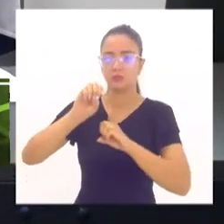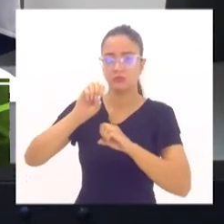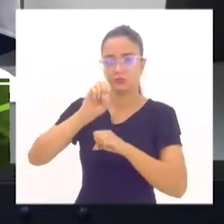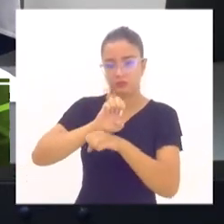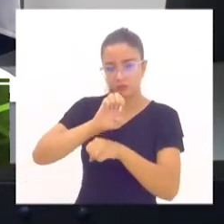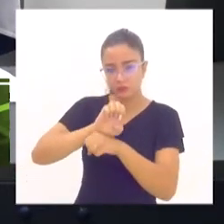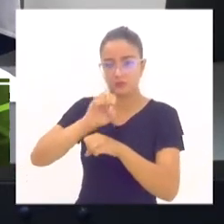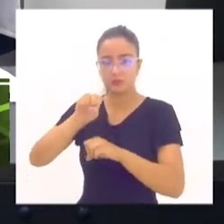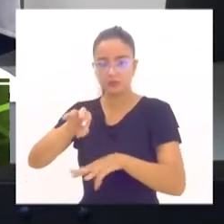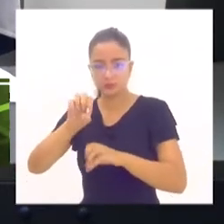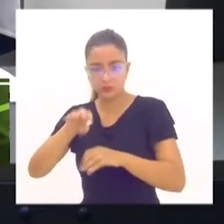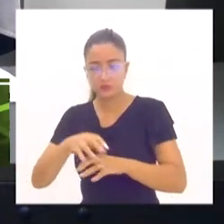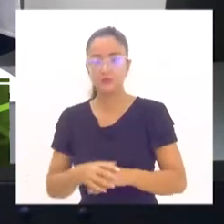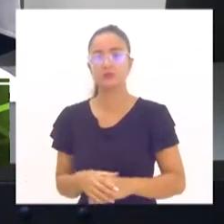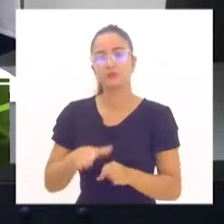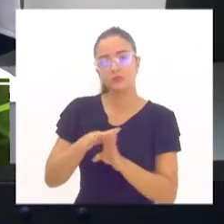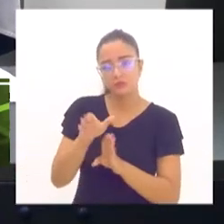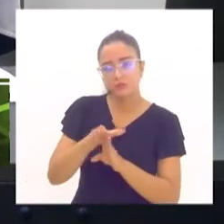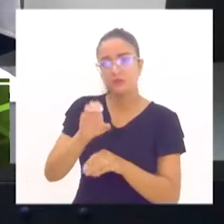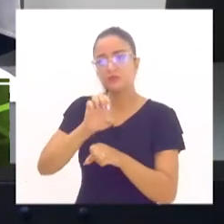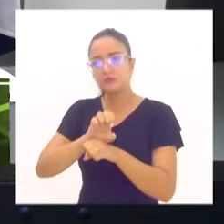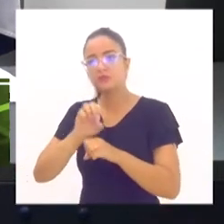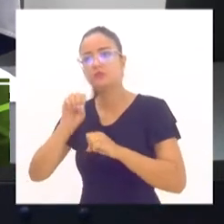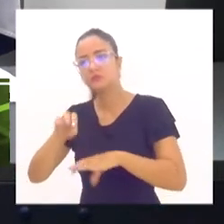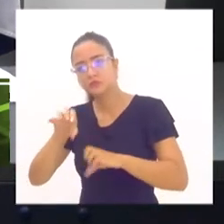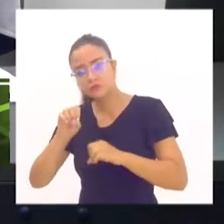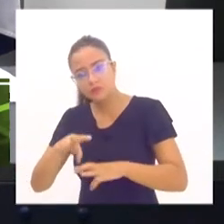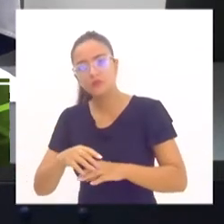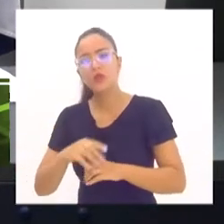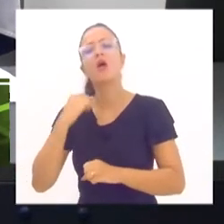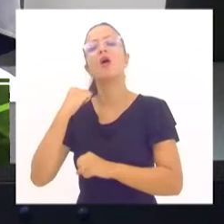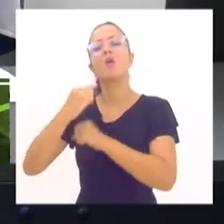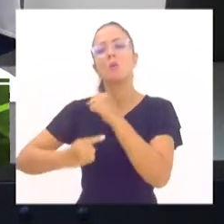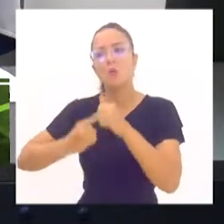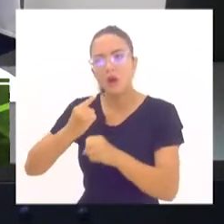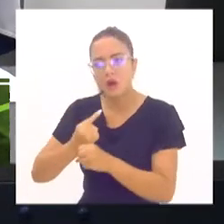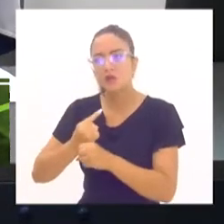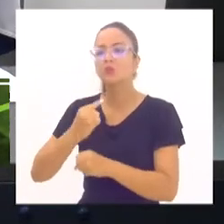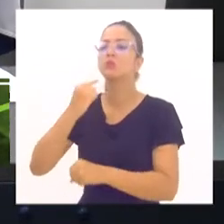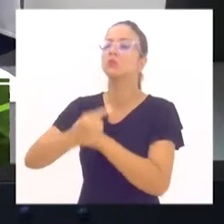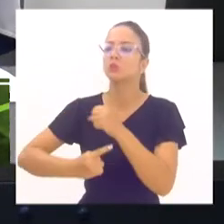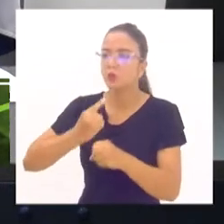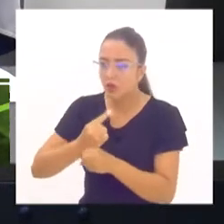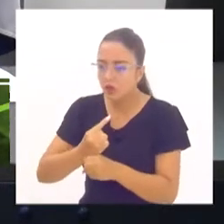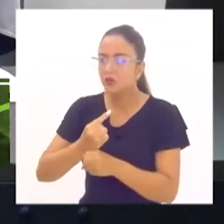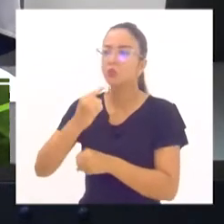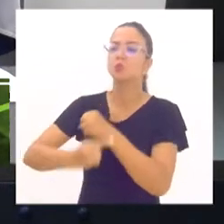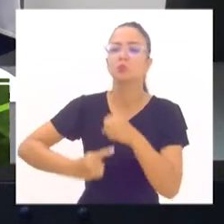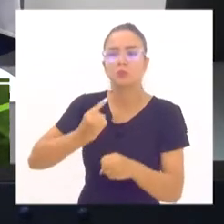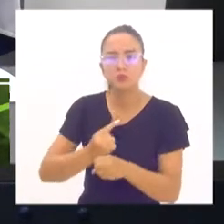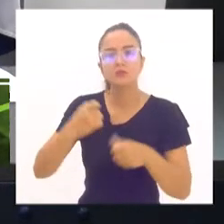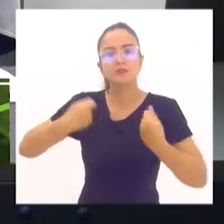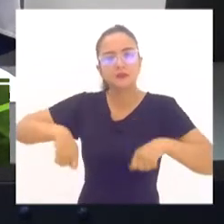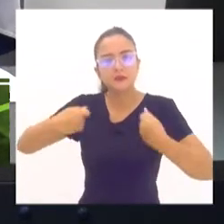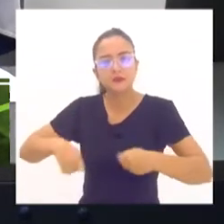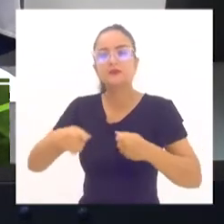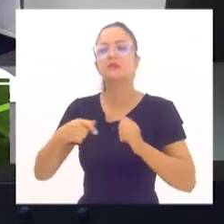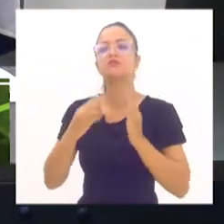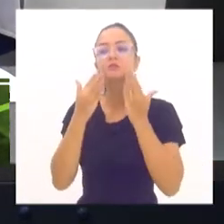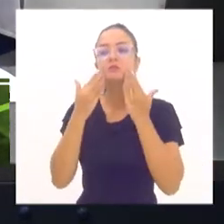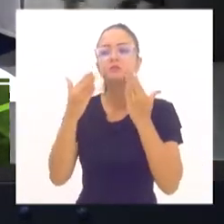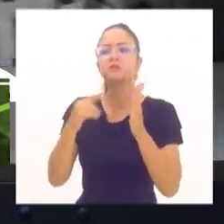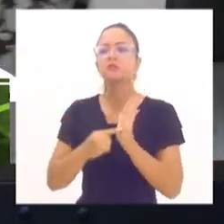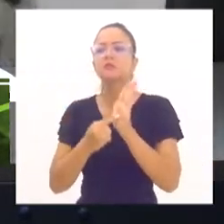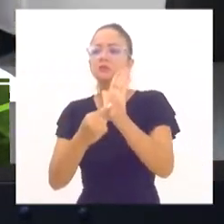também ao Conselho Estadual de Educação, então, anualmente, apresentar aqui o seu relatório de atividades. Então, eu